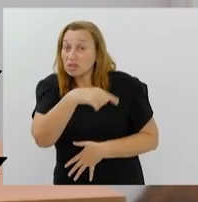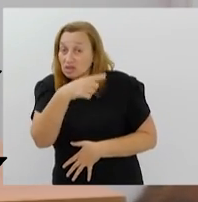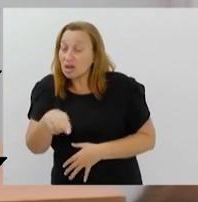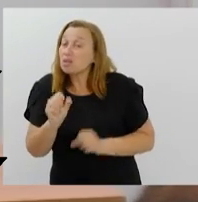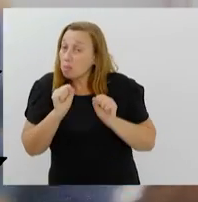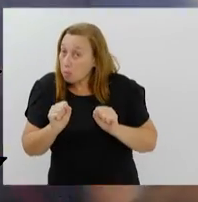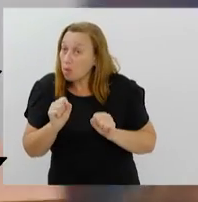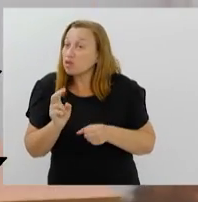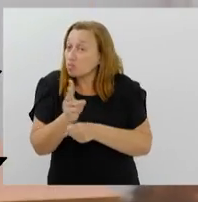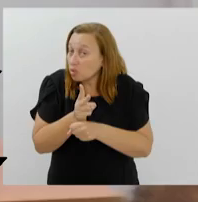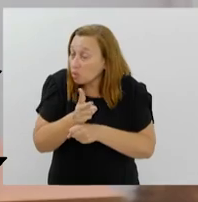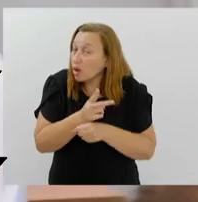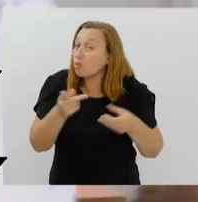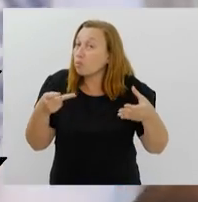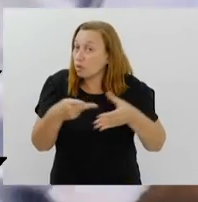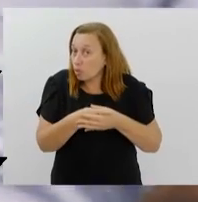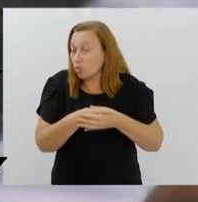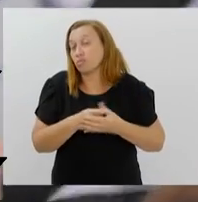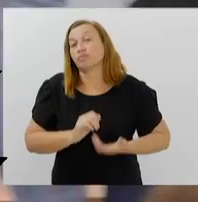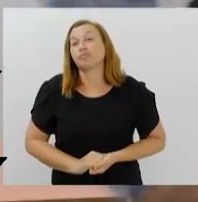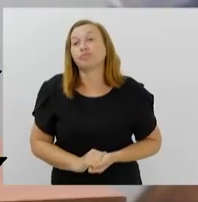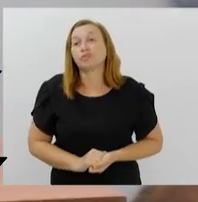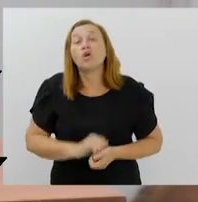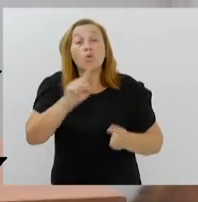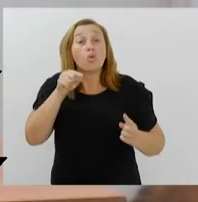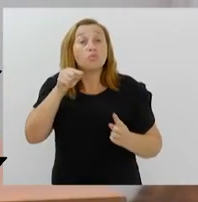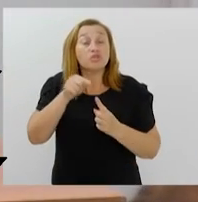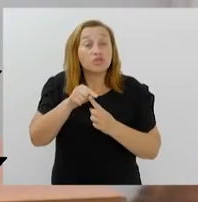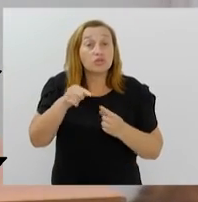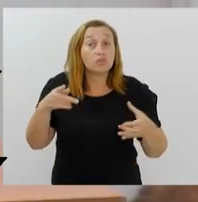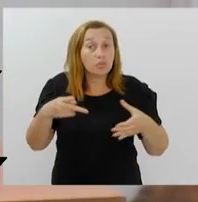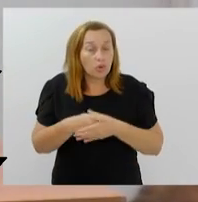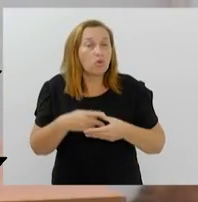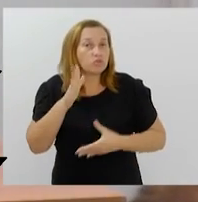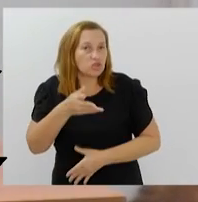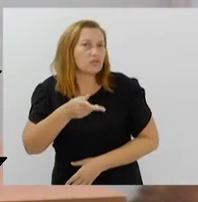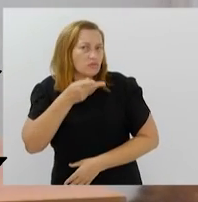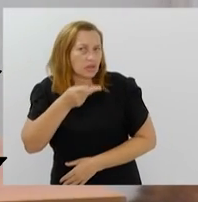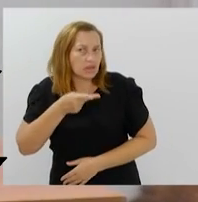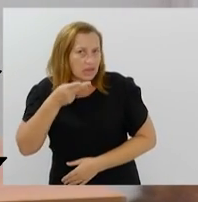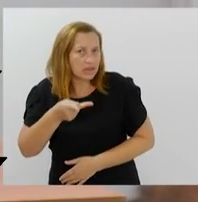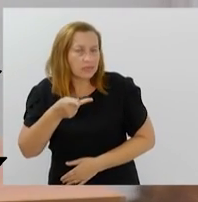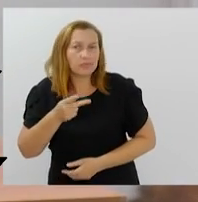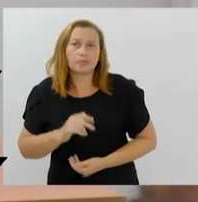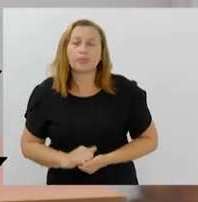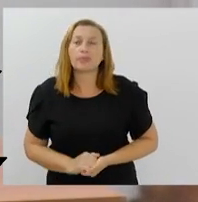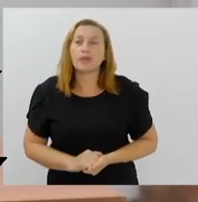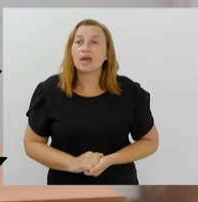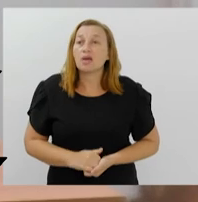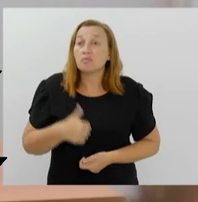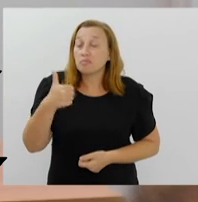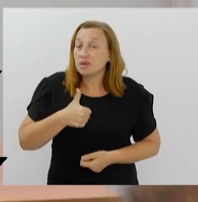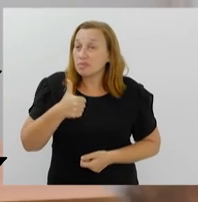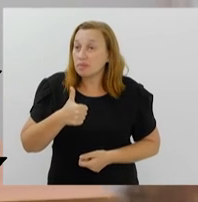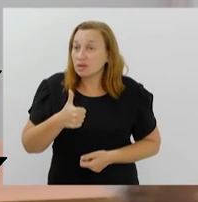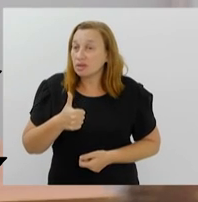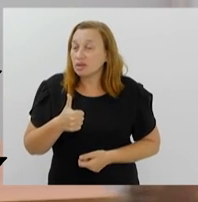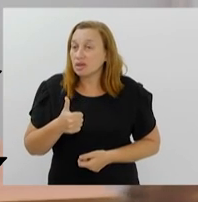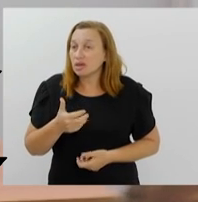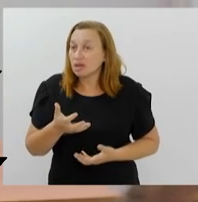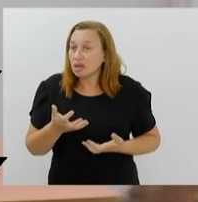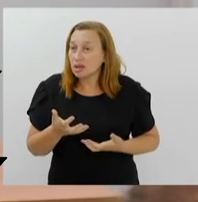o PROCON o objetivo do Procon como eu falei é primeiro tentar